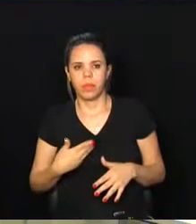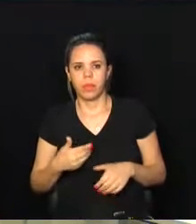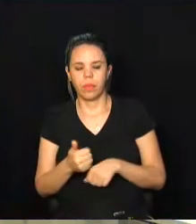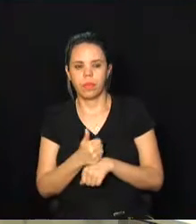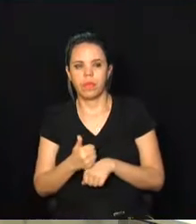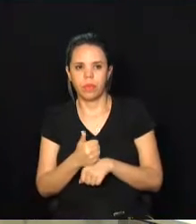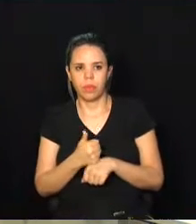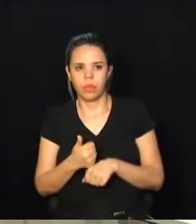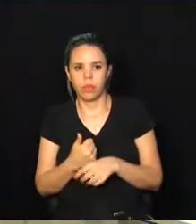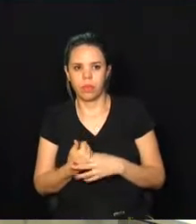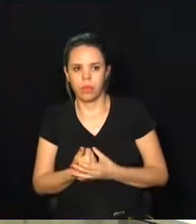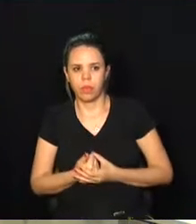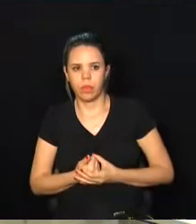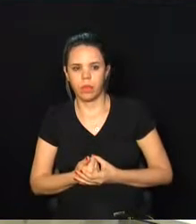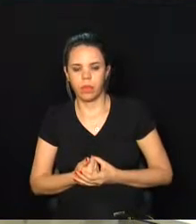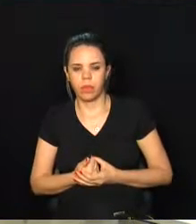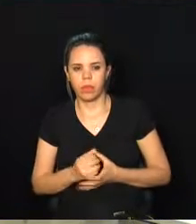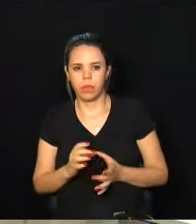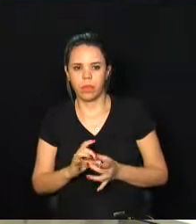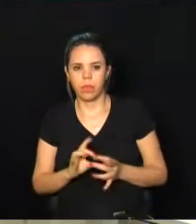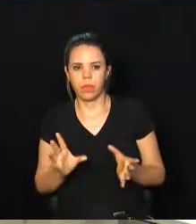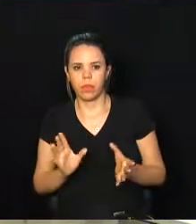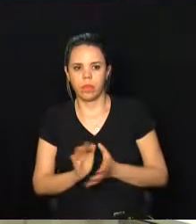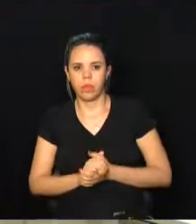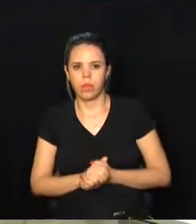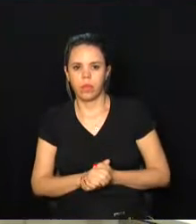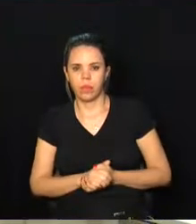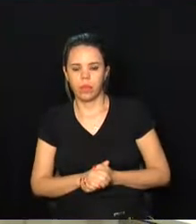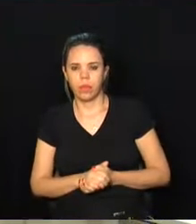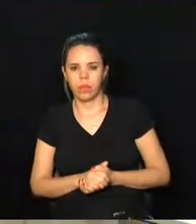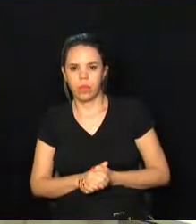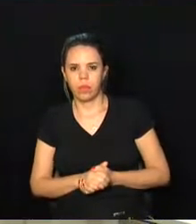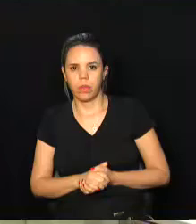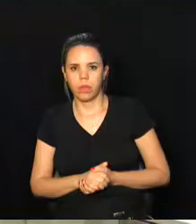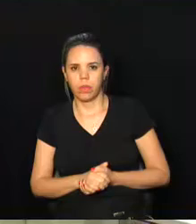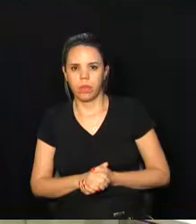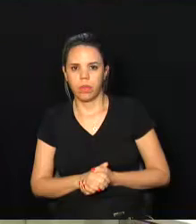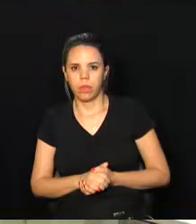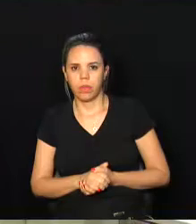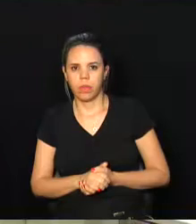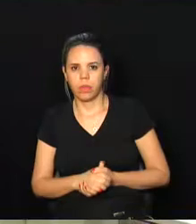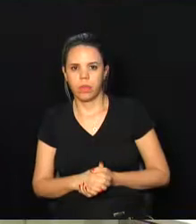profissionais, então sintam-se à vontade para opinar.